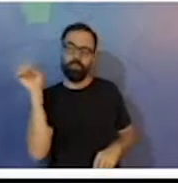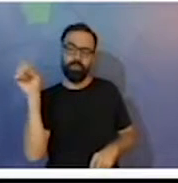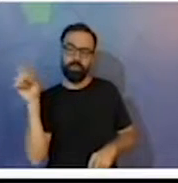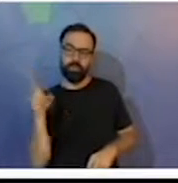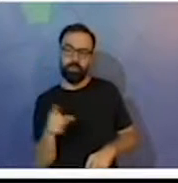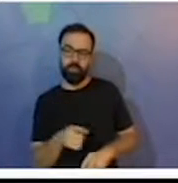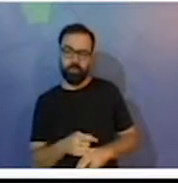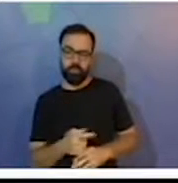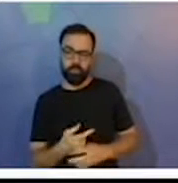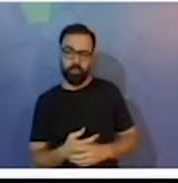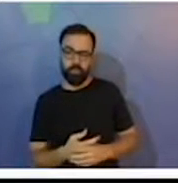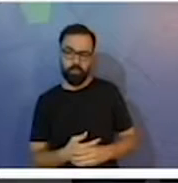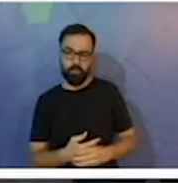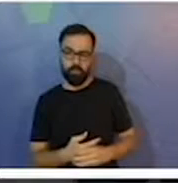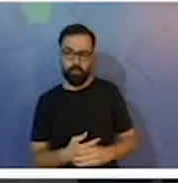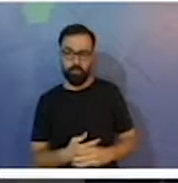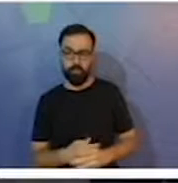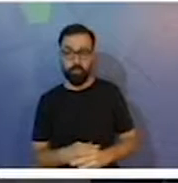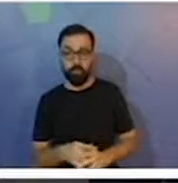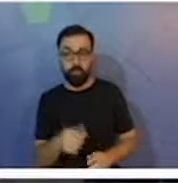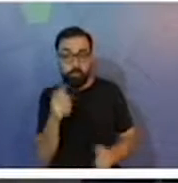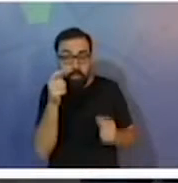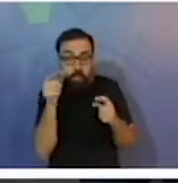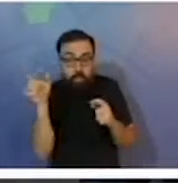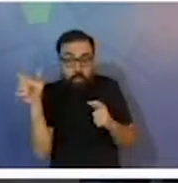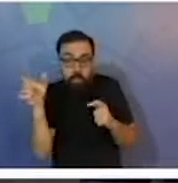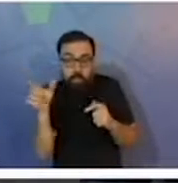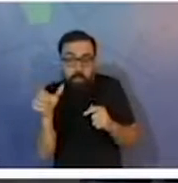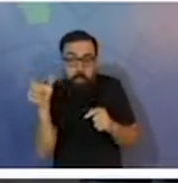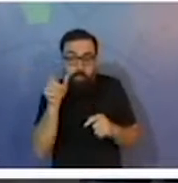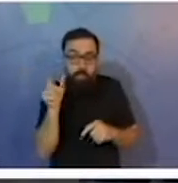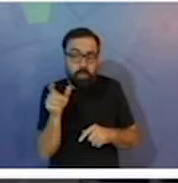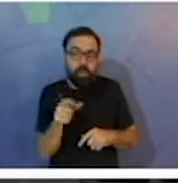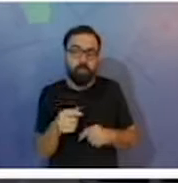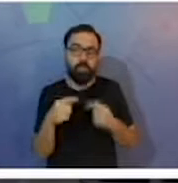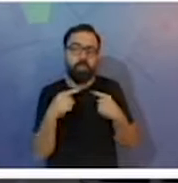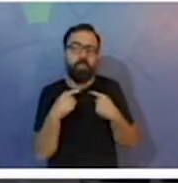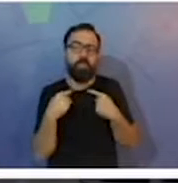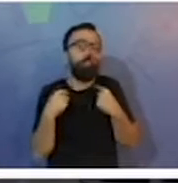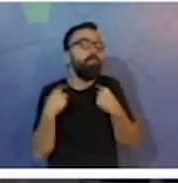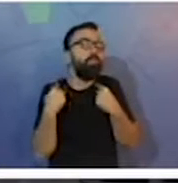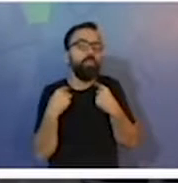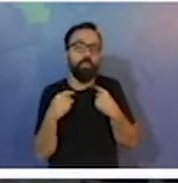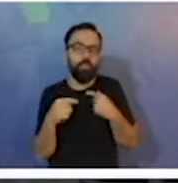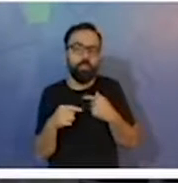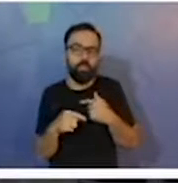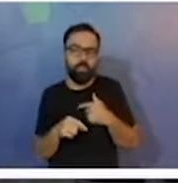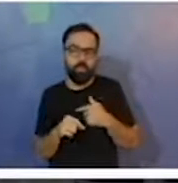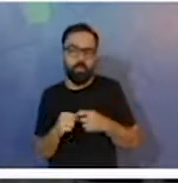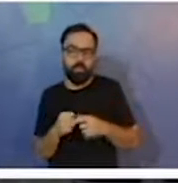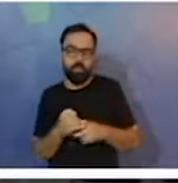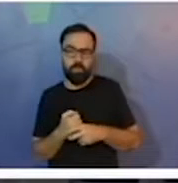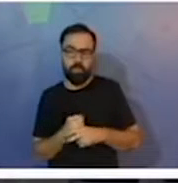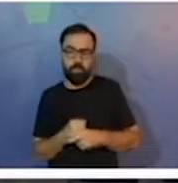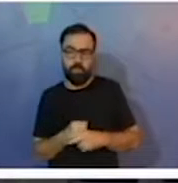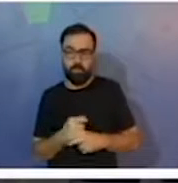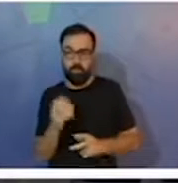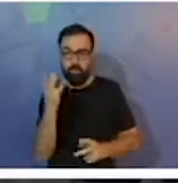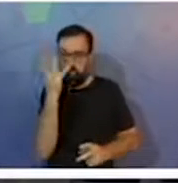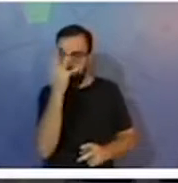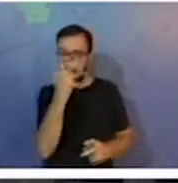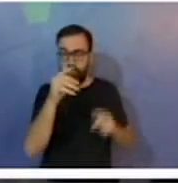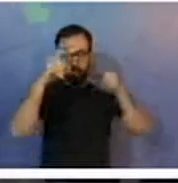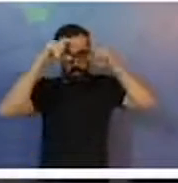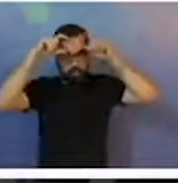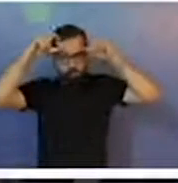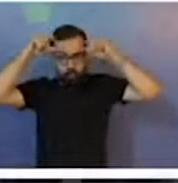mas olha o tene aqui Gente olha o colar é a festa na cabeça dela Amei já